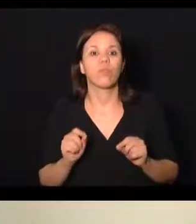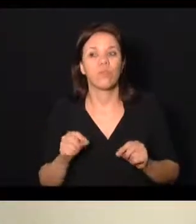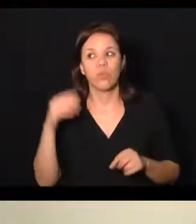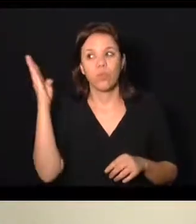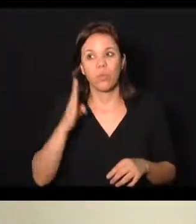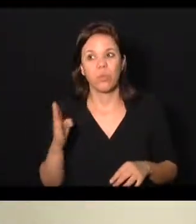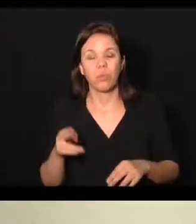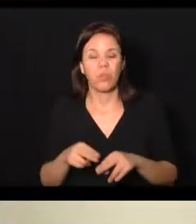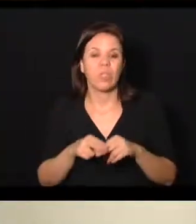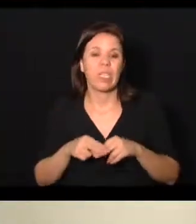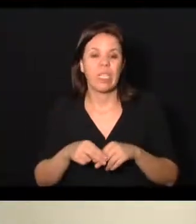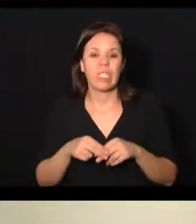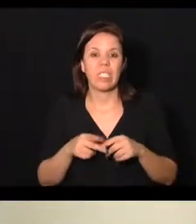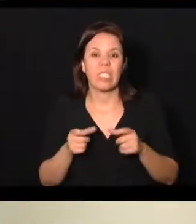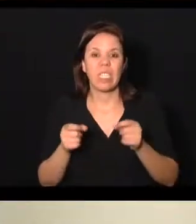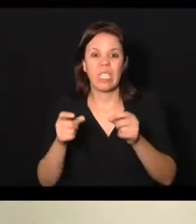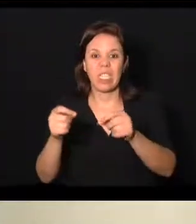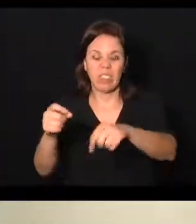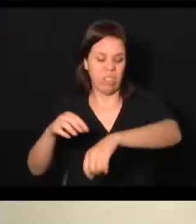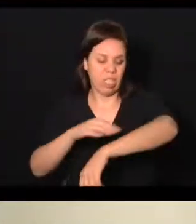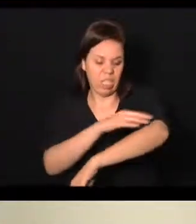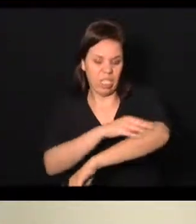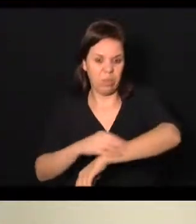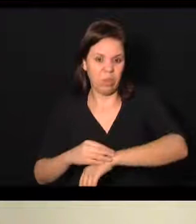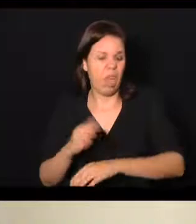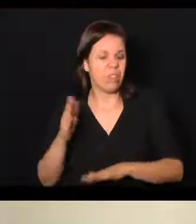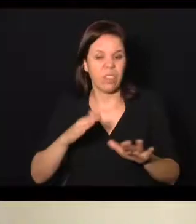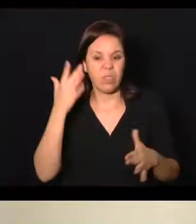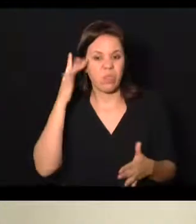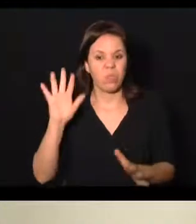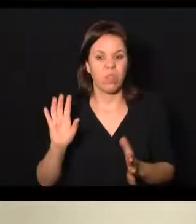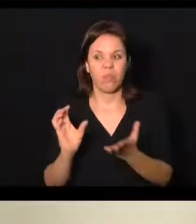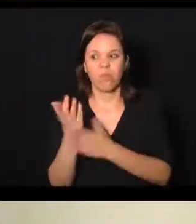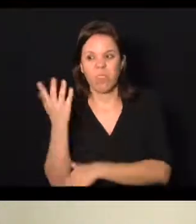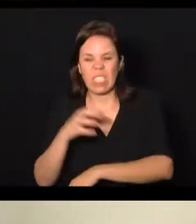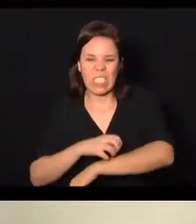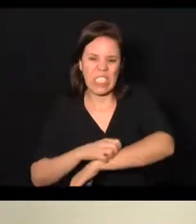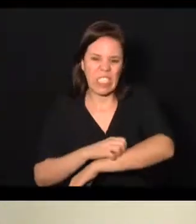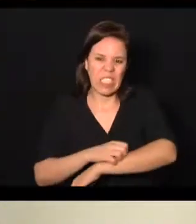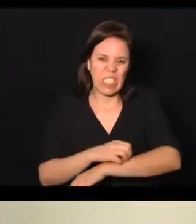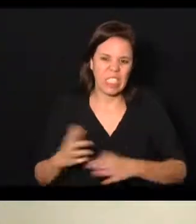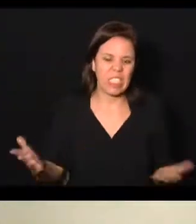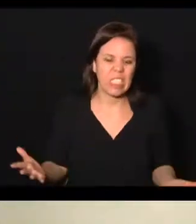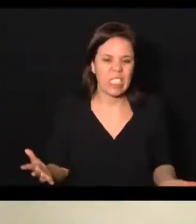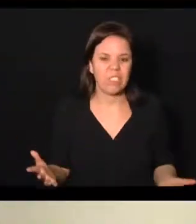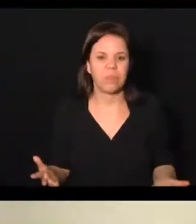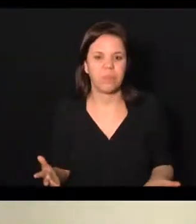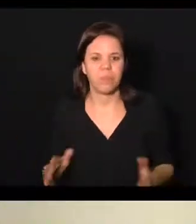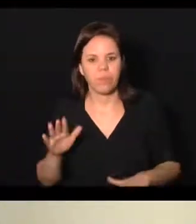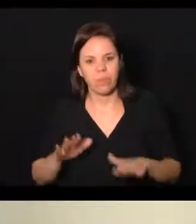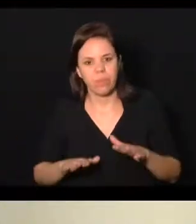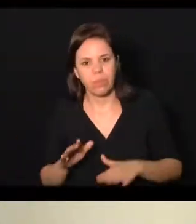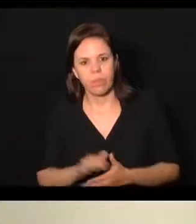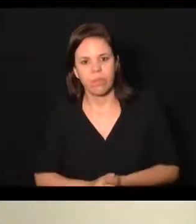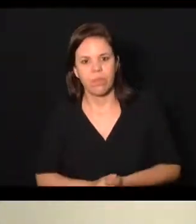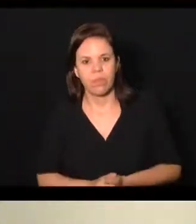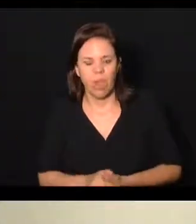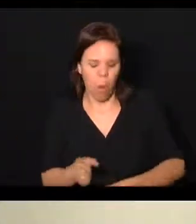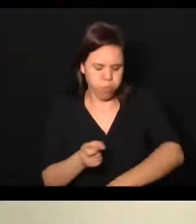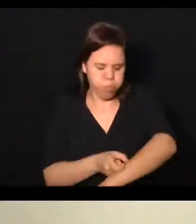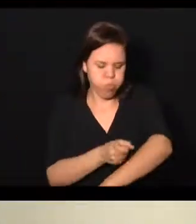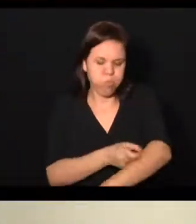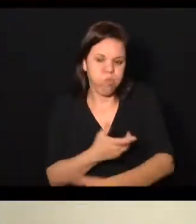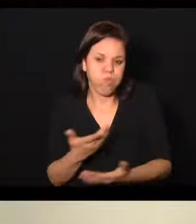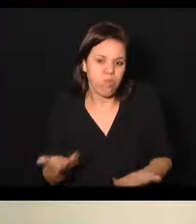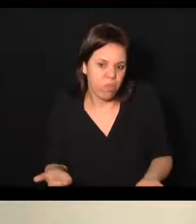Brasil com câncer de pele, com tumor. E elas muitas vezes nem sabem, surge uma coceira, surge um hematoma,